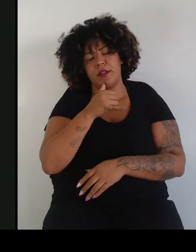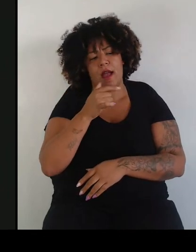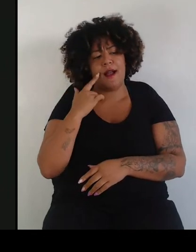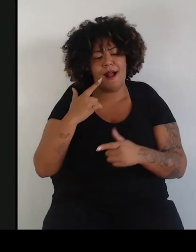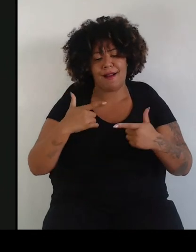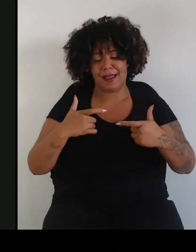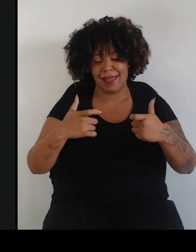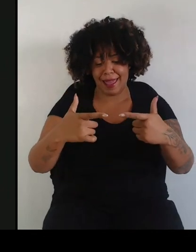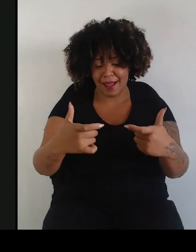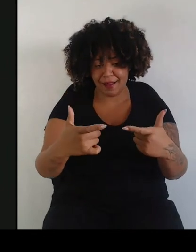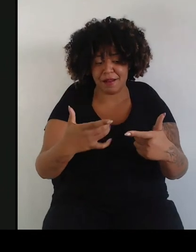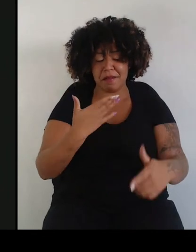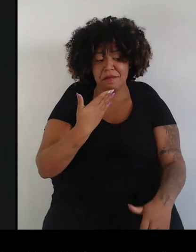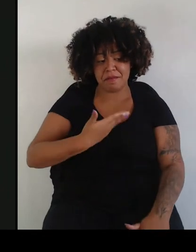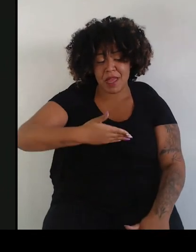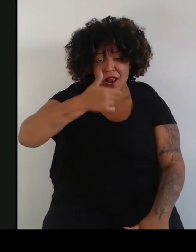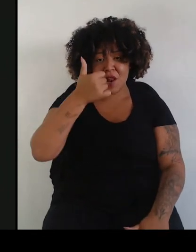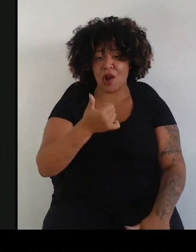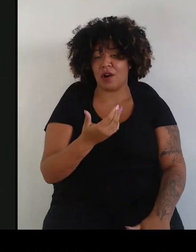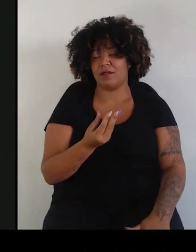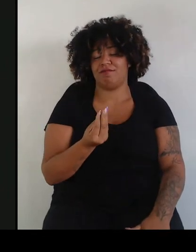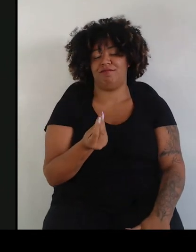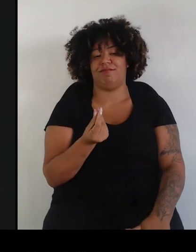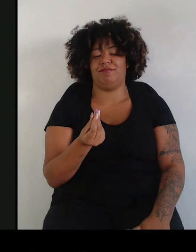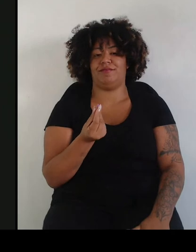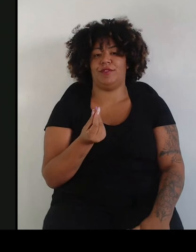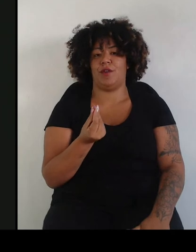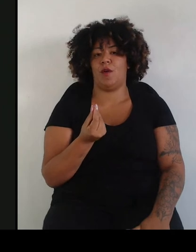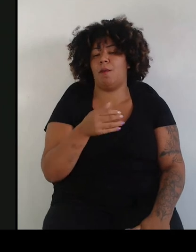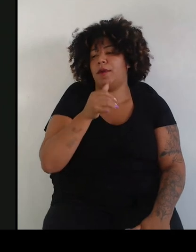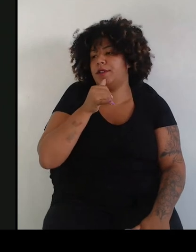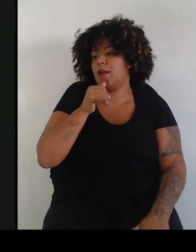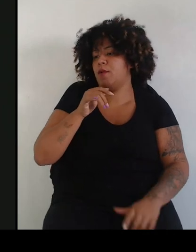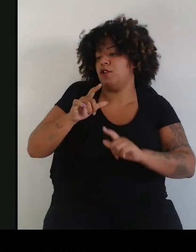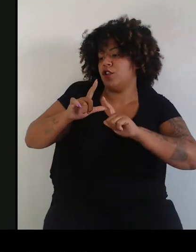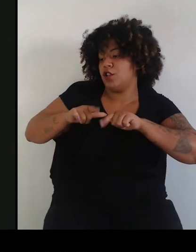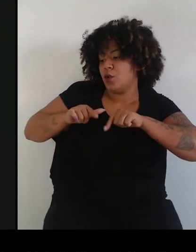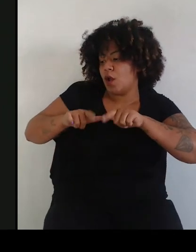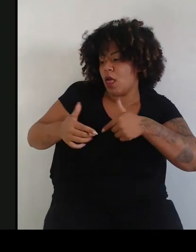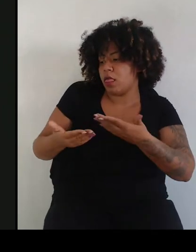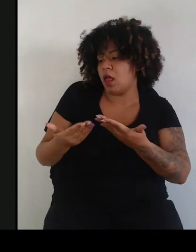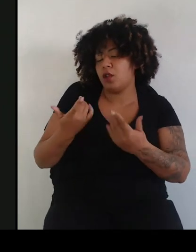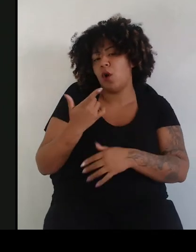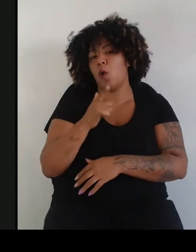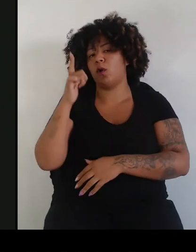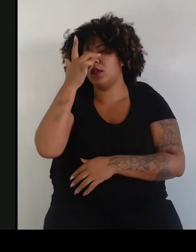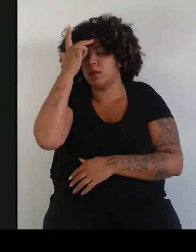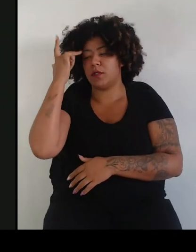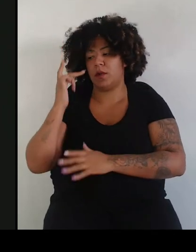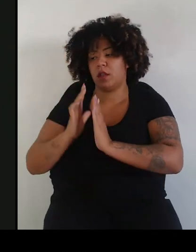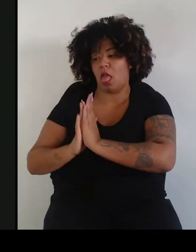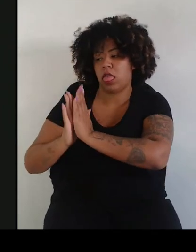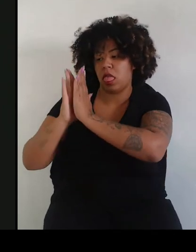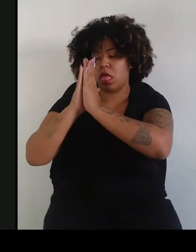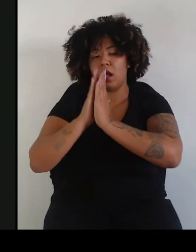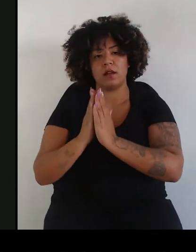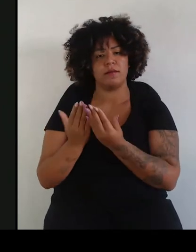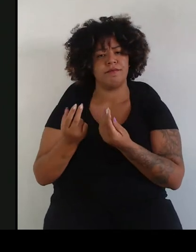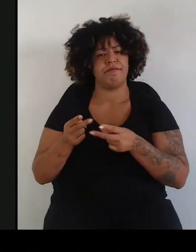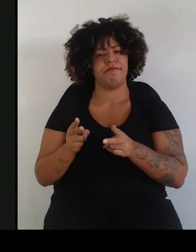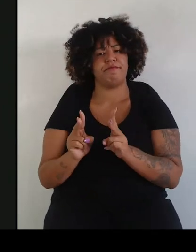que os Jesuítas e demais missionários eurocêntricos que não